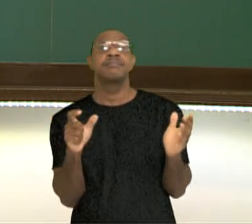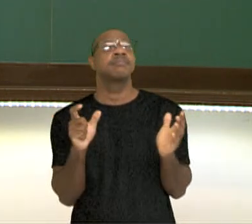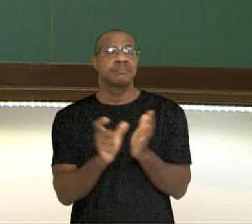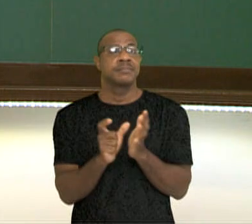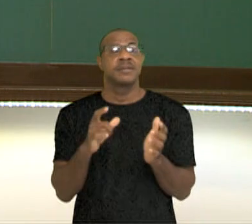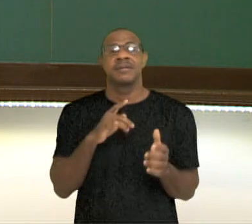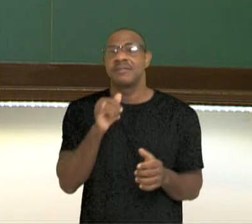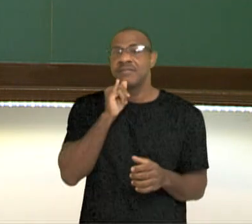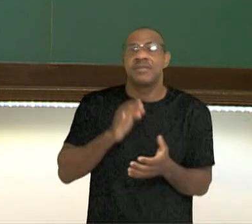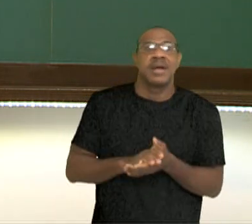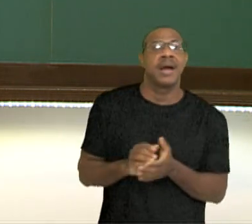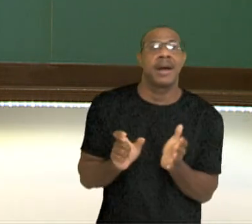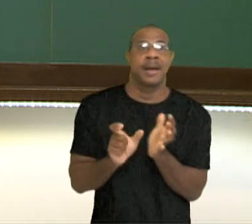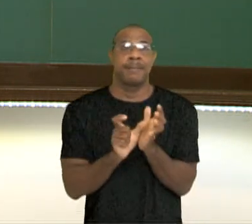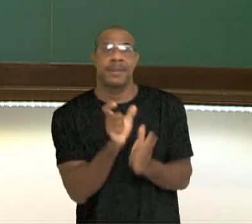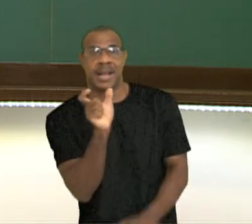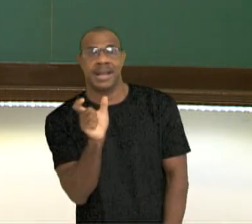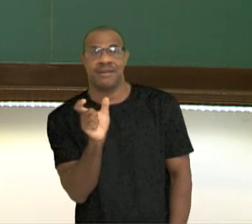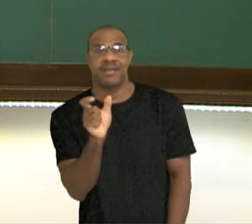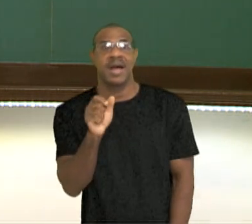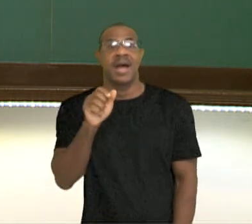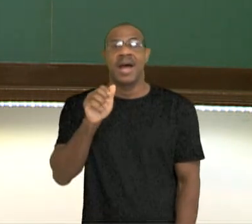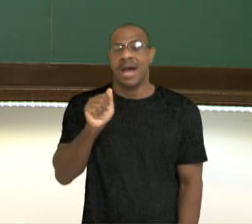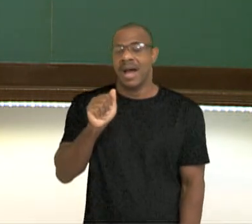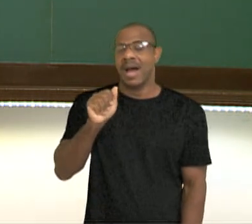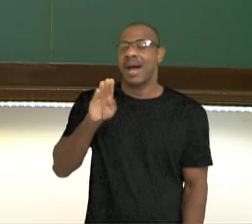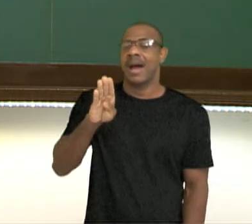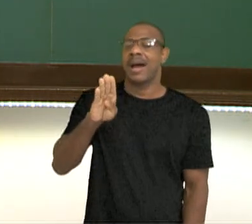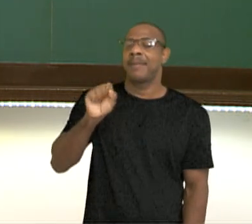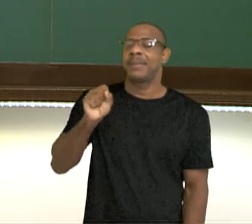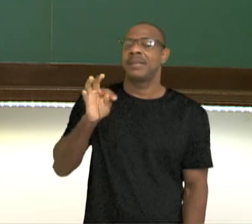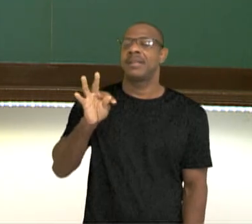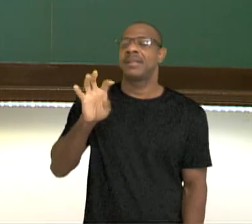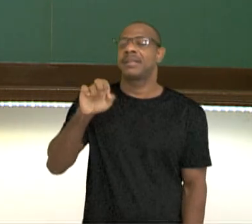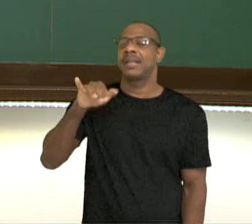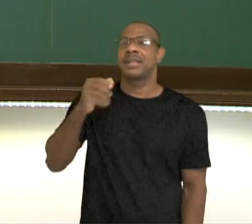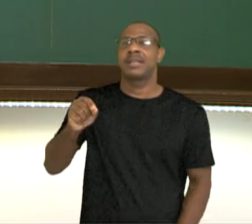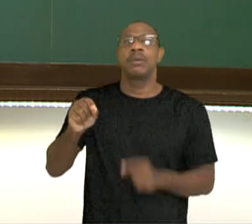palavra abstenção, que significa ausência.